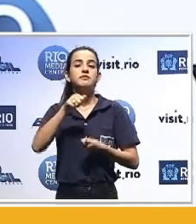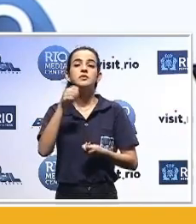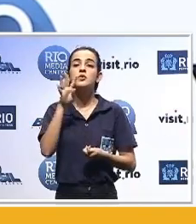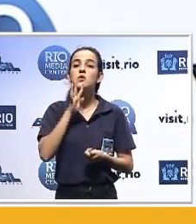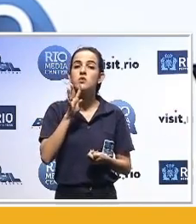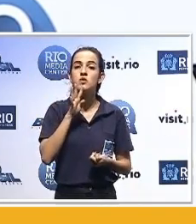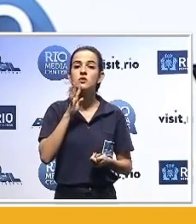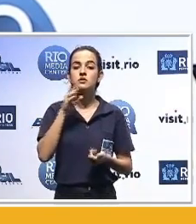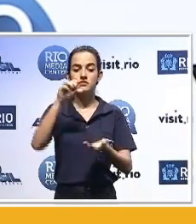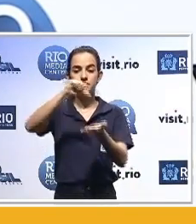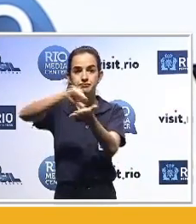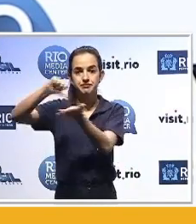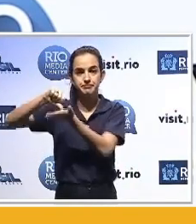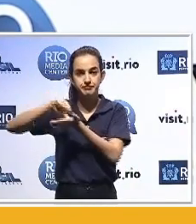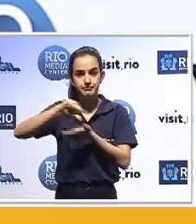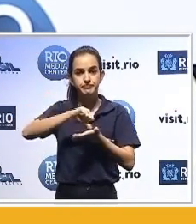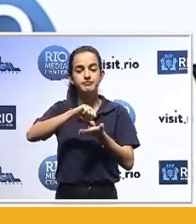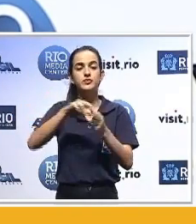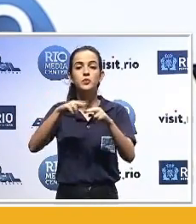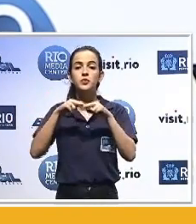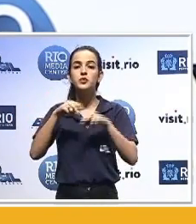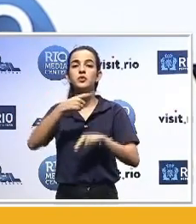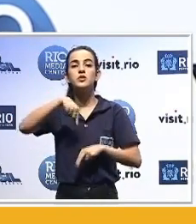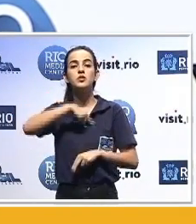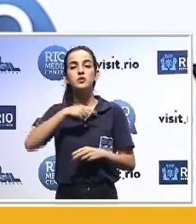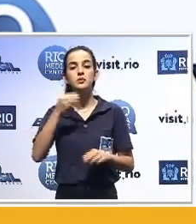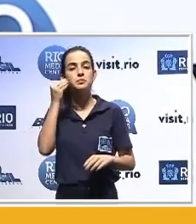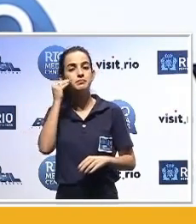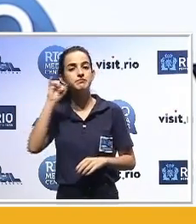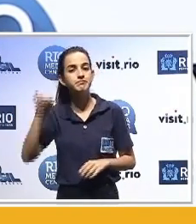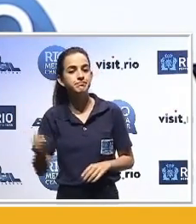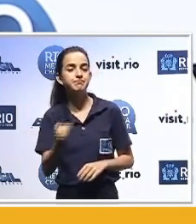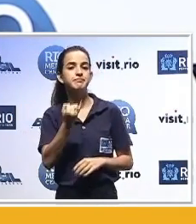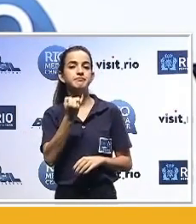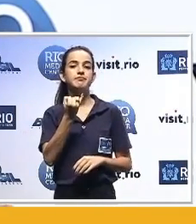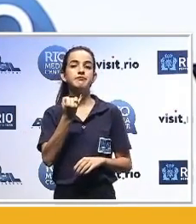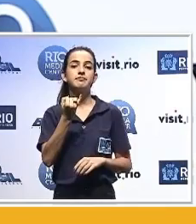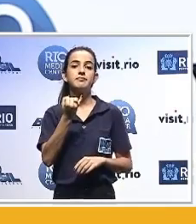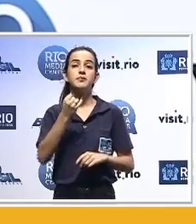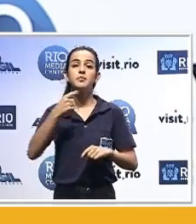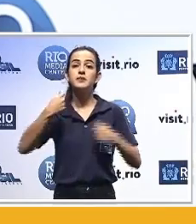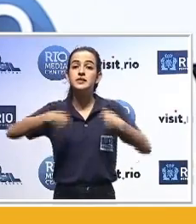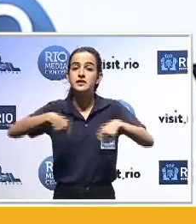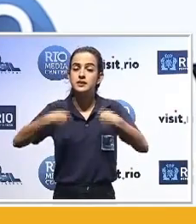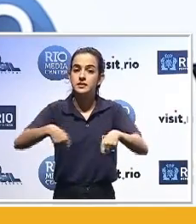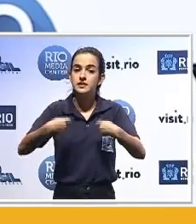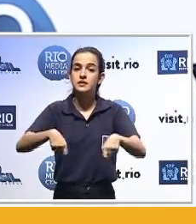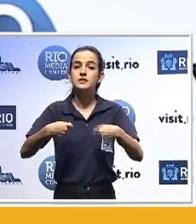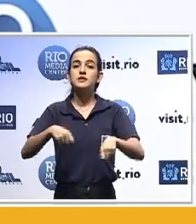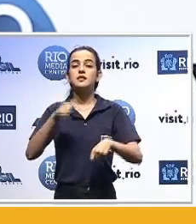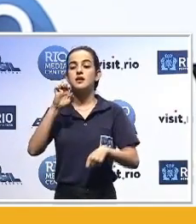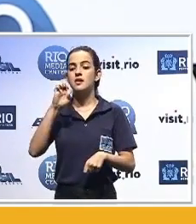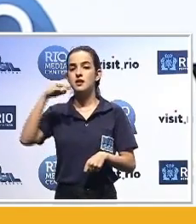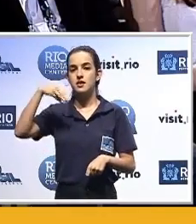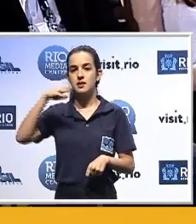nossos destinos. Por isso, nós aproveitamos essa oportunidade, por necessidade, para a Embratur,